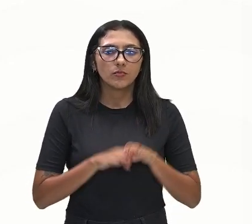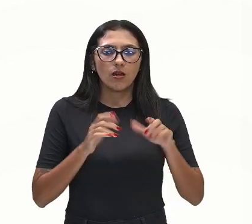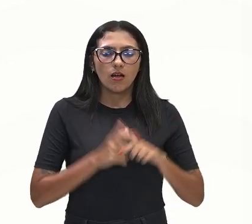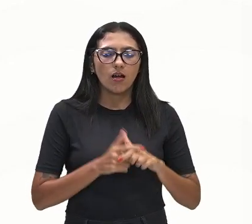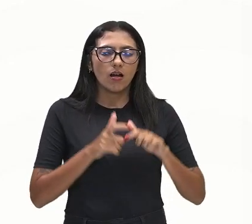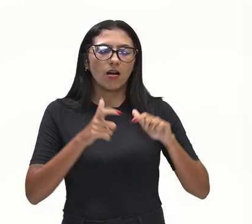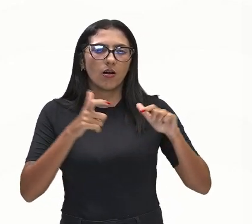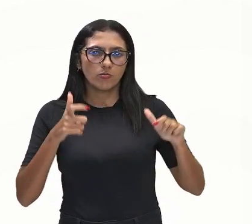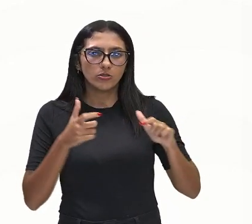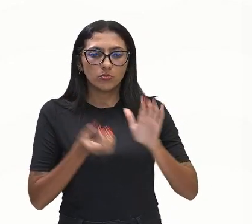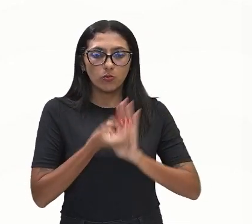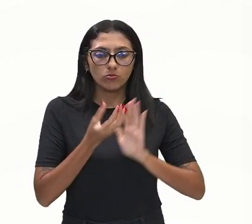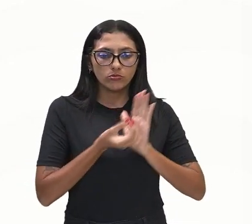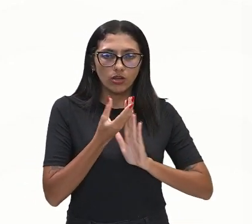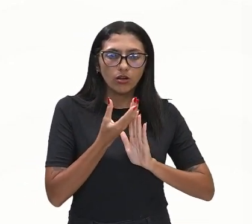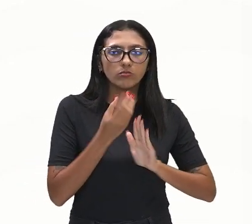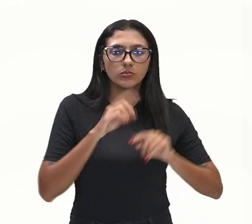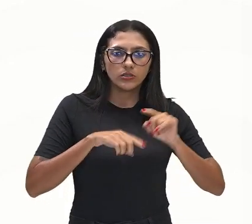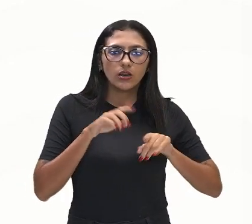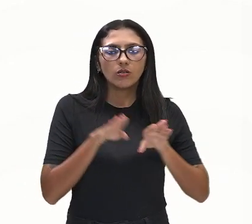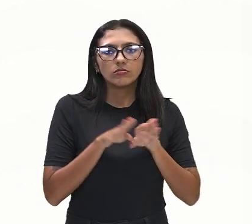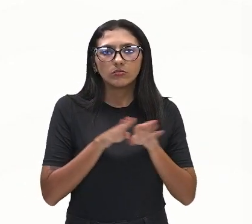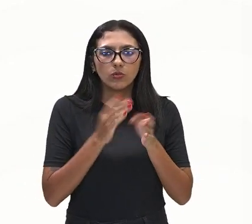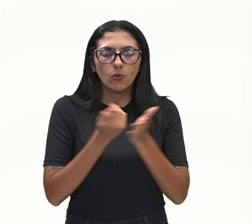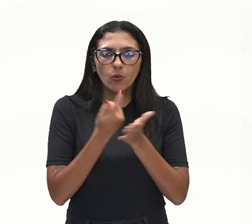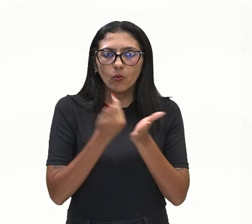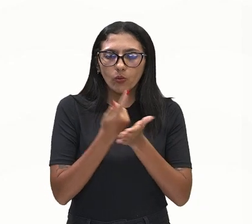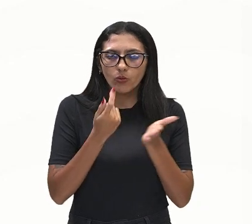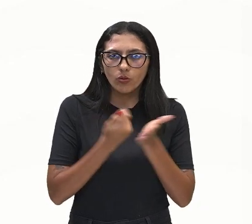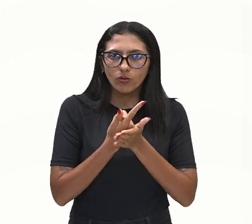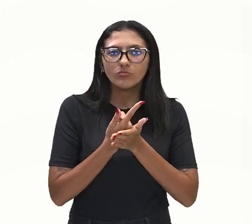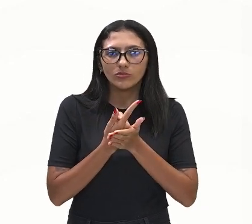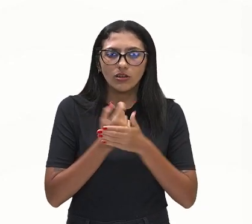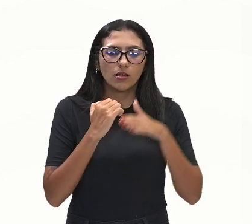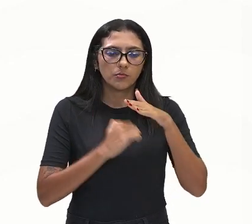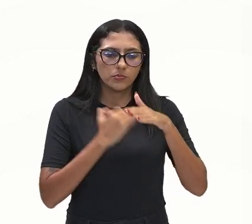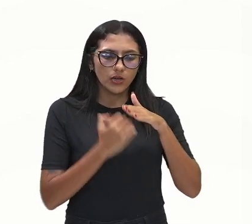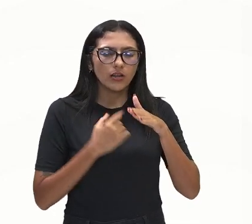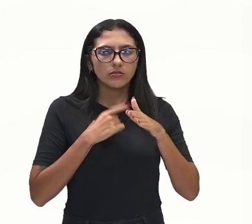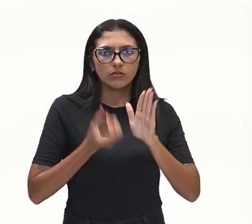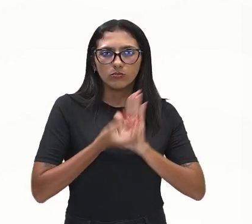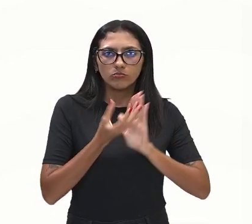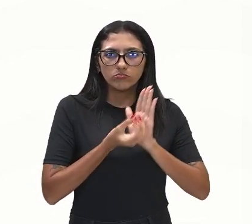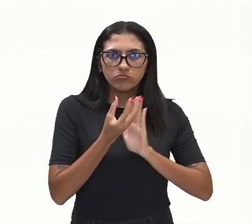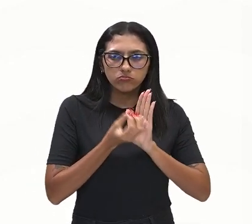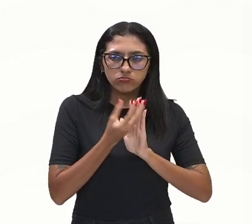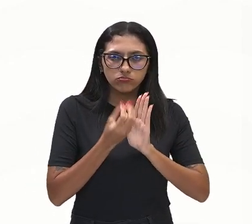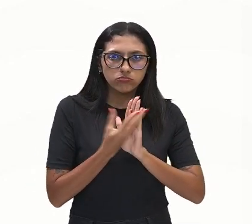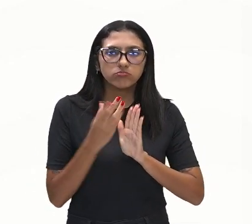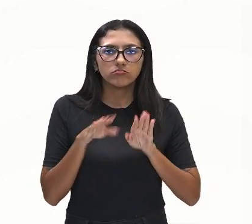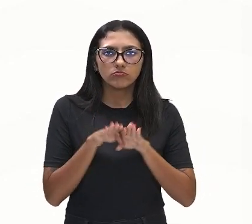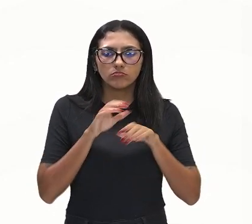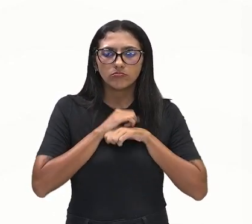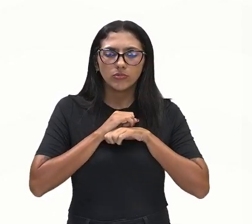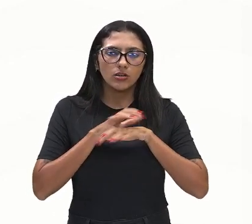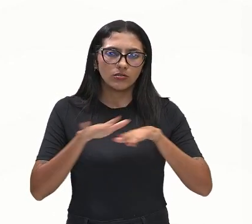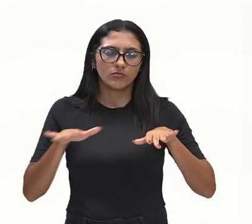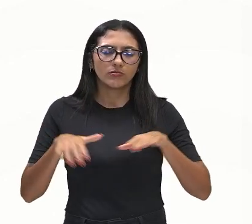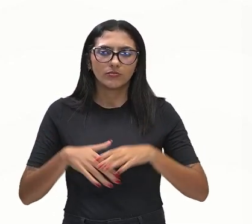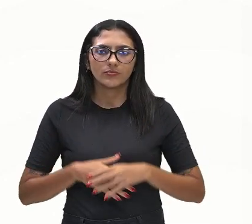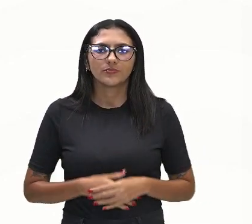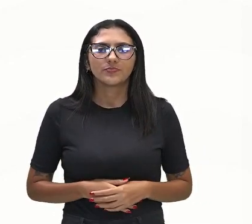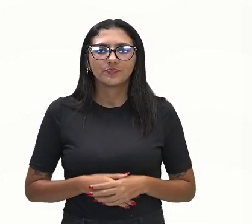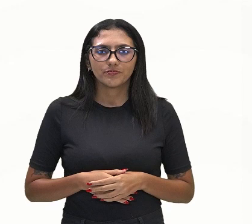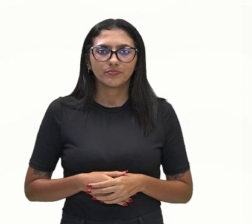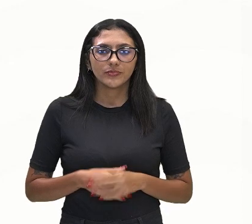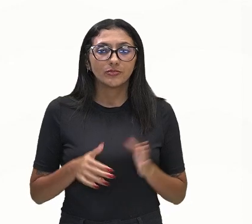produção e do consumo, onde a criação das linhas de produção vão ter suas etapas espalhadas por todo o globo. E